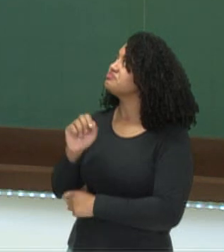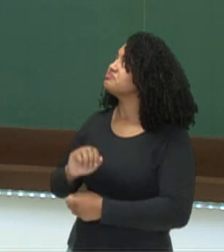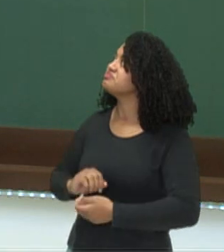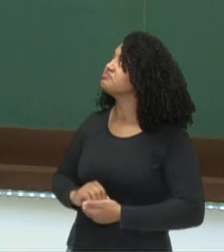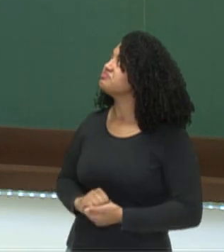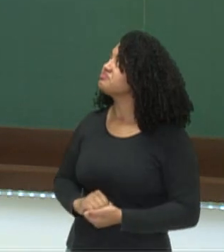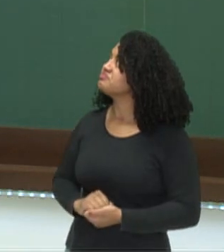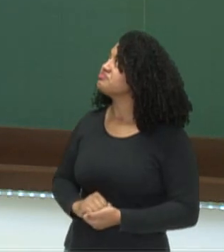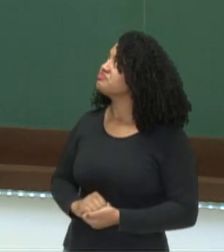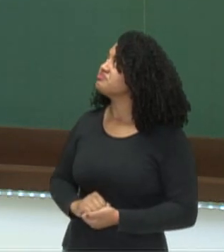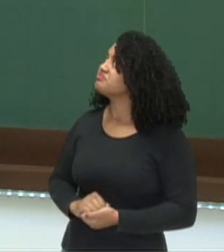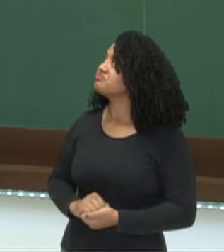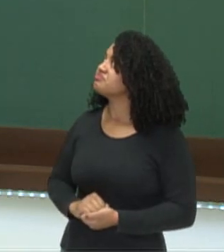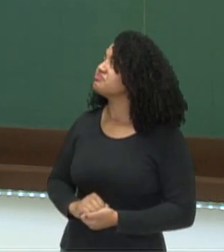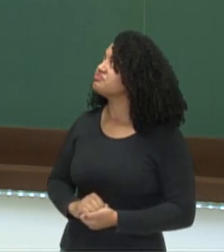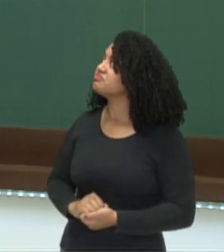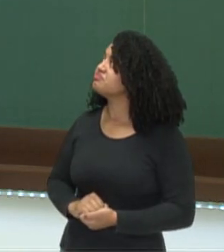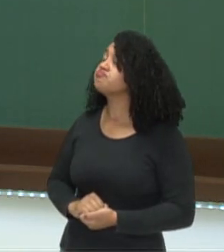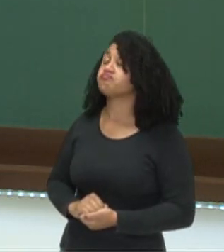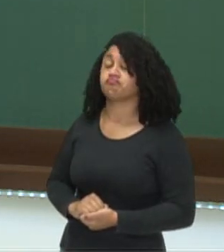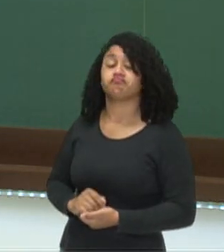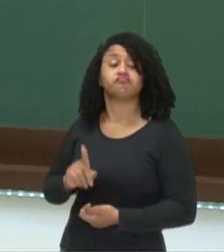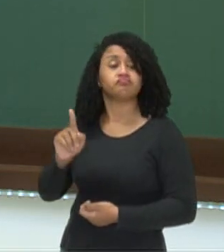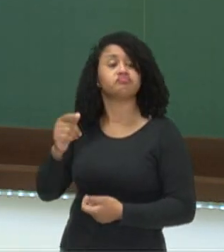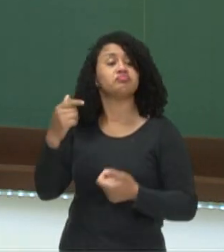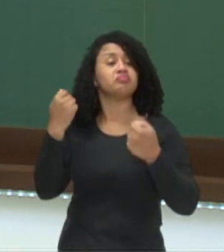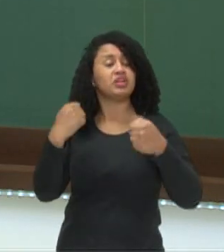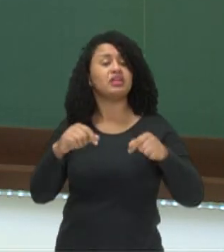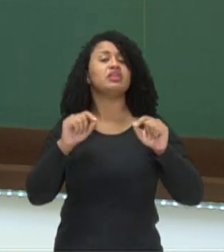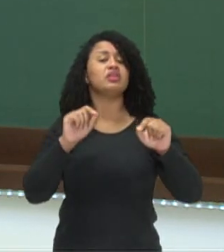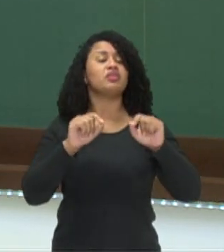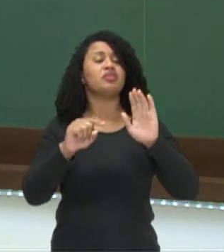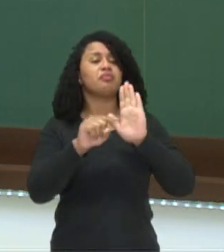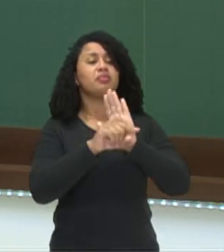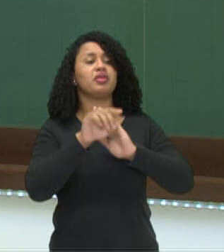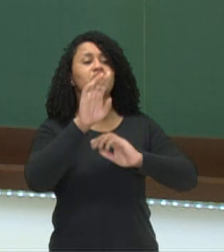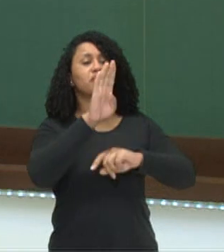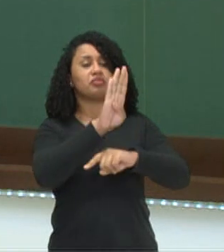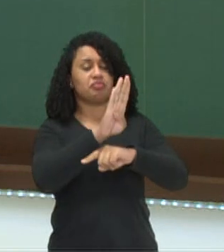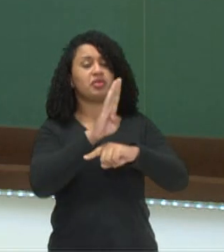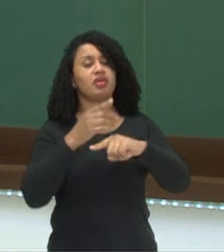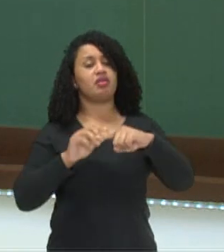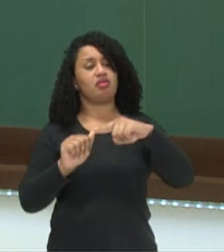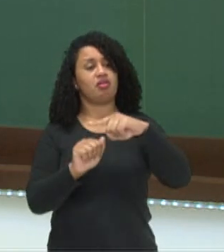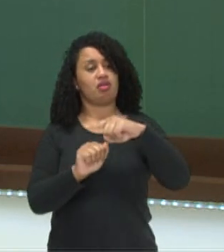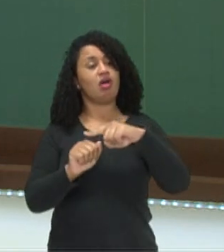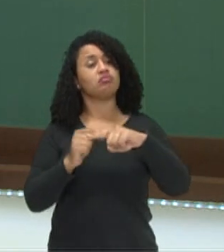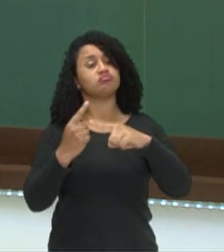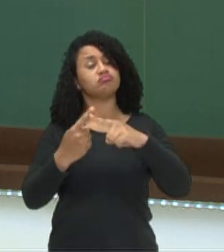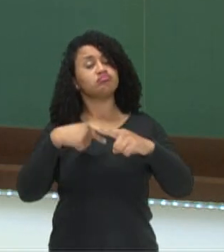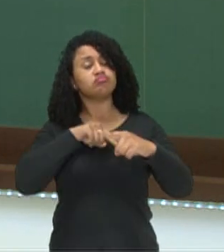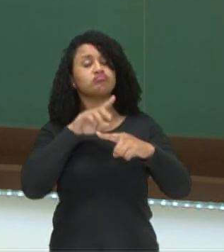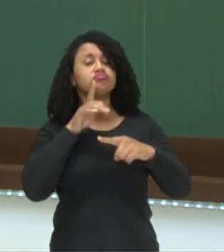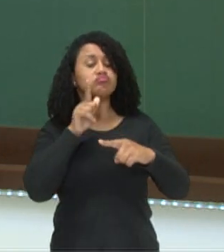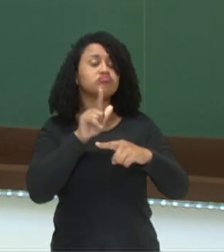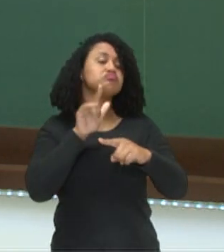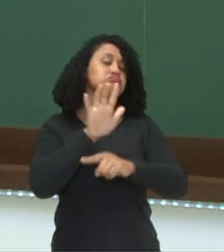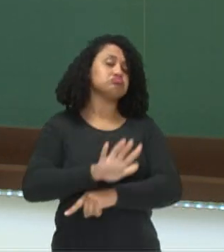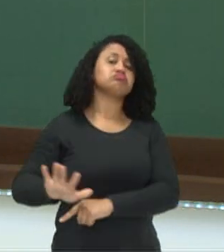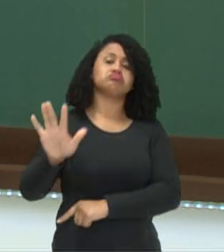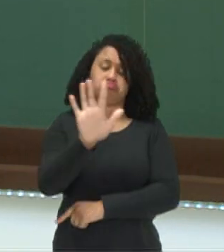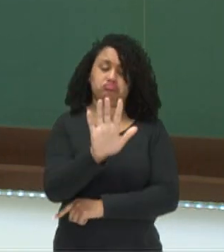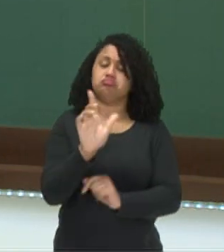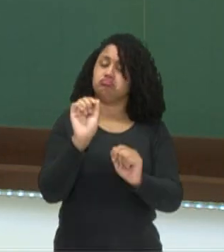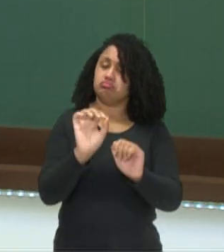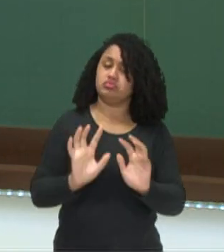somar, tem que dar menos b sobre a. Afinal, a gente conseguiu esse resultado genericamente. Então, tem que